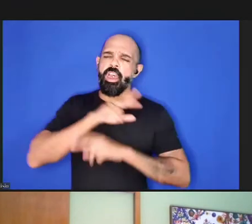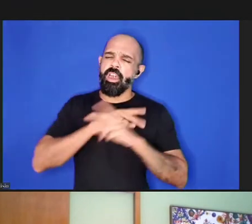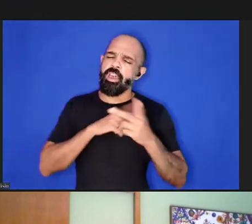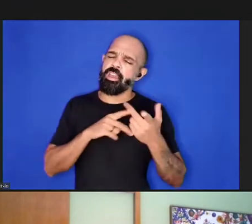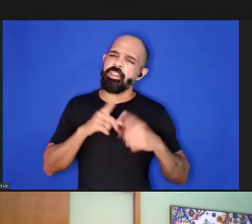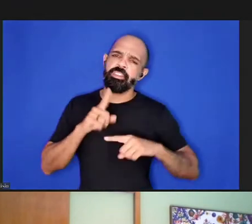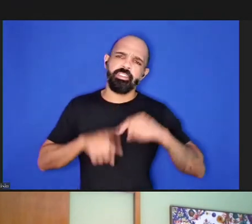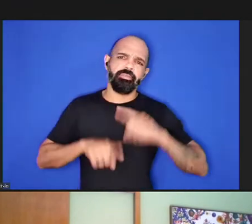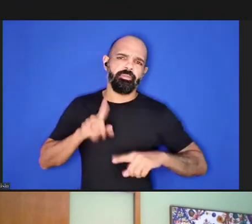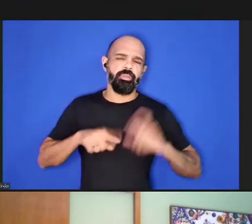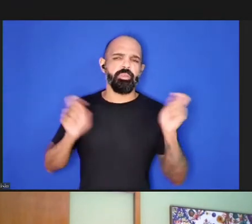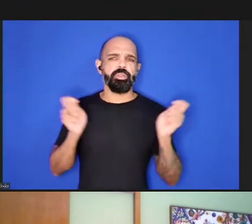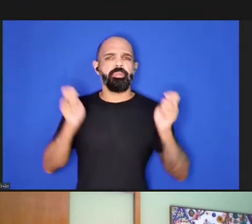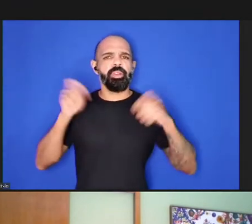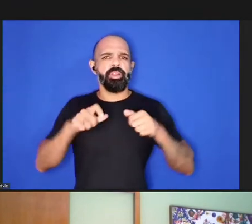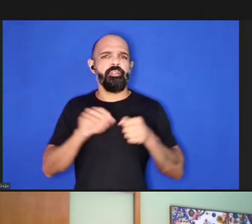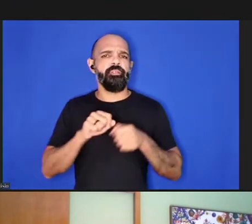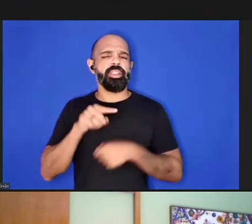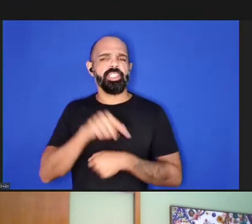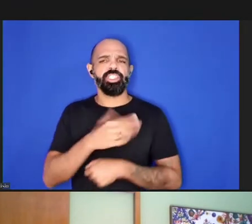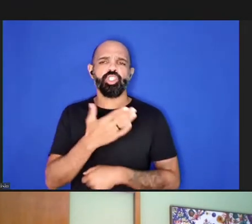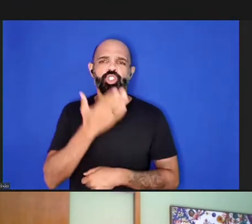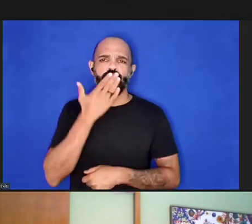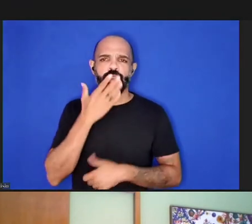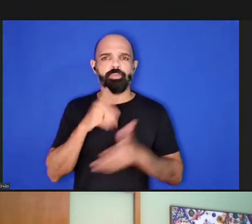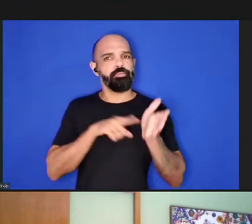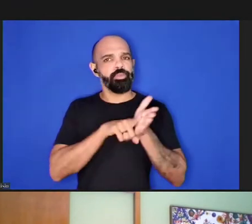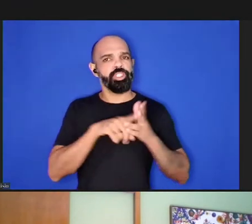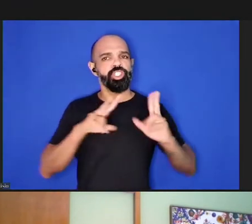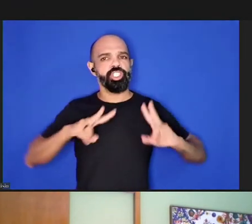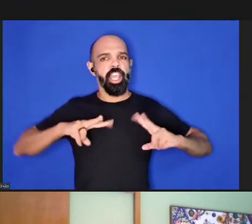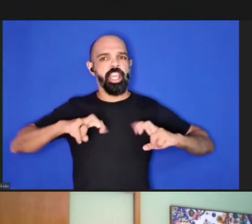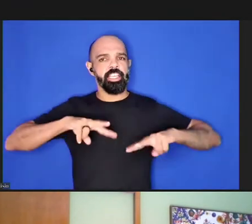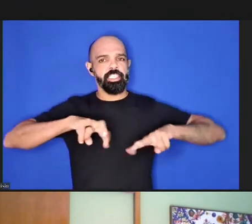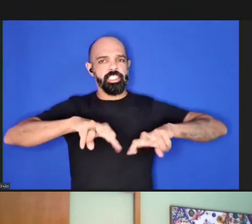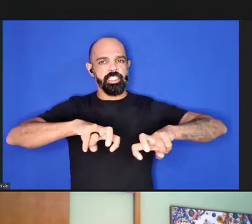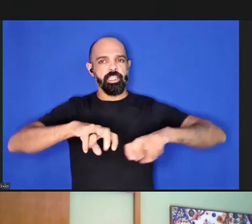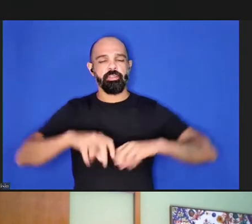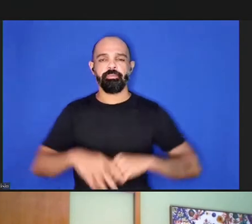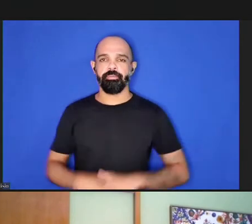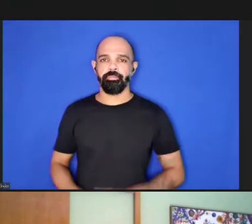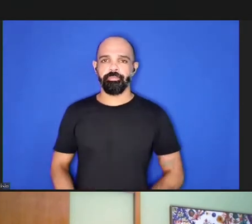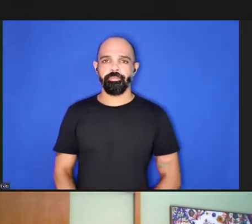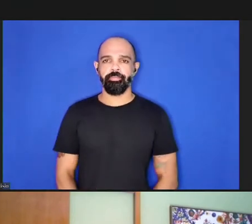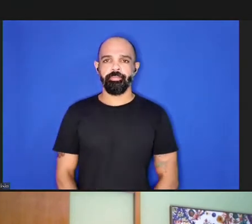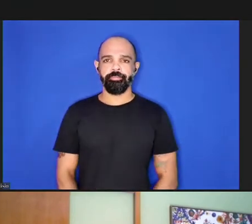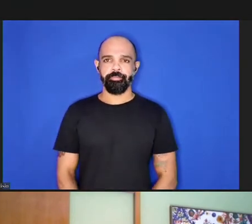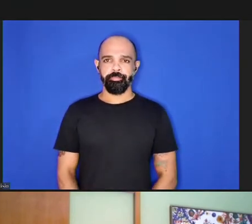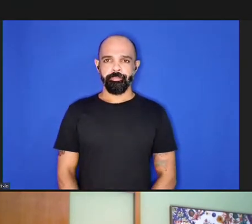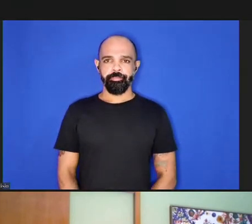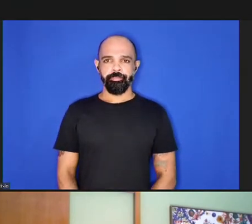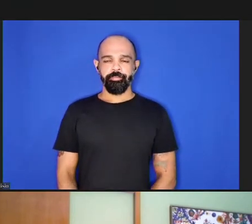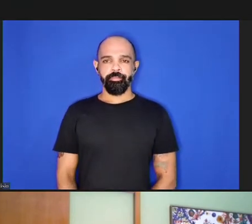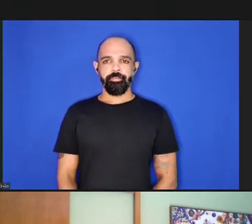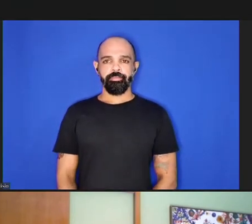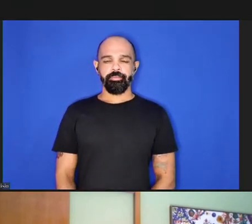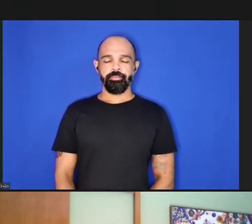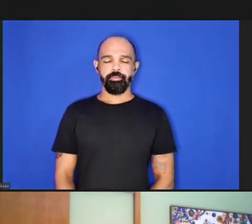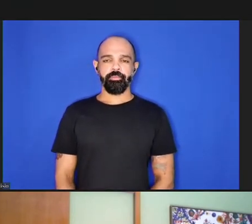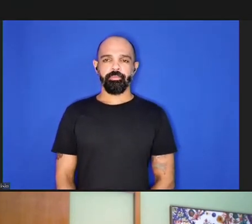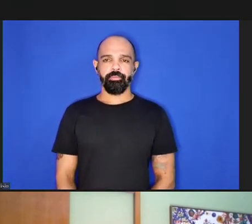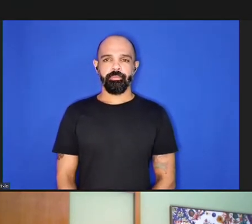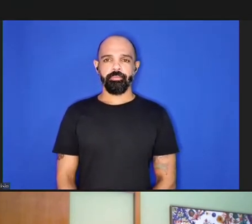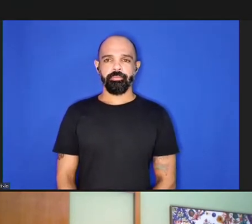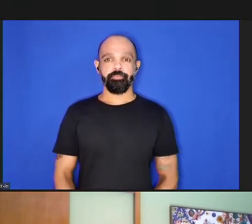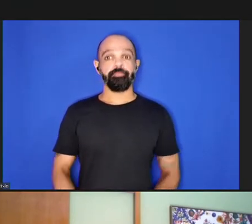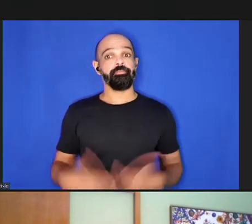Existem várias possibilidades de fazer esse tipo de exames. O que é interessante é que nós estamos situados